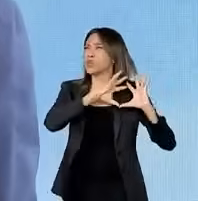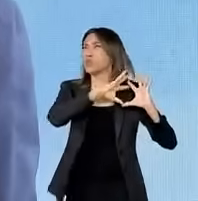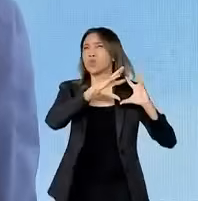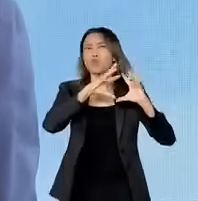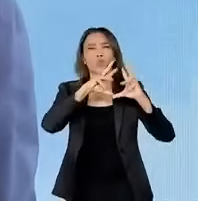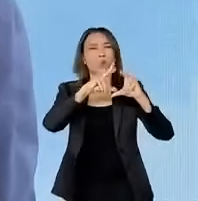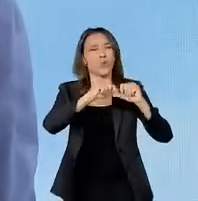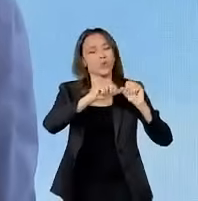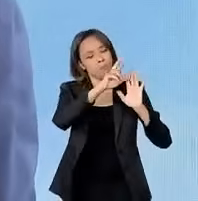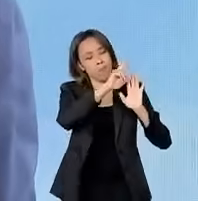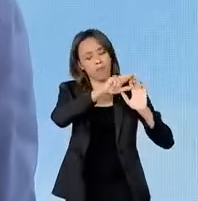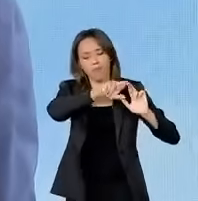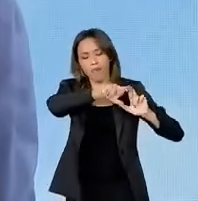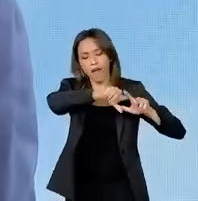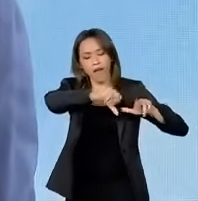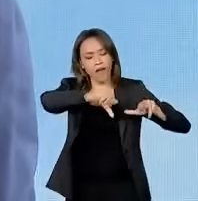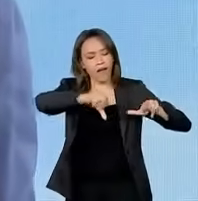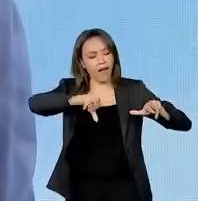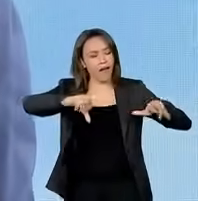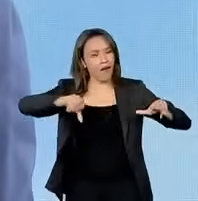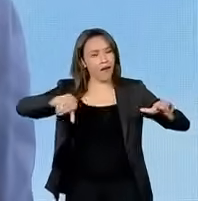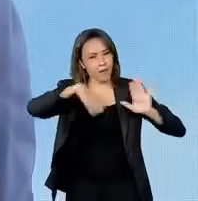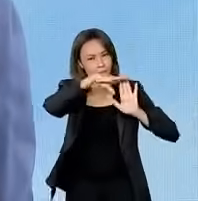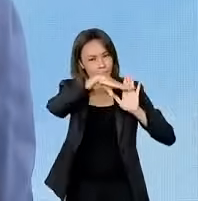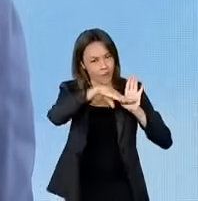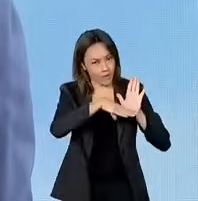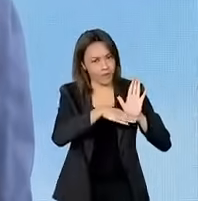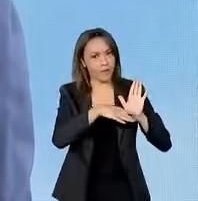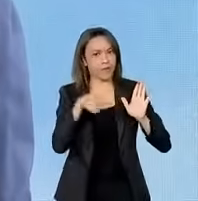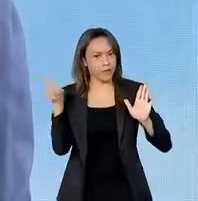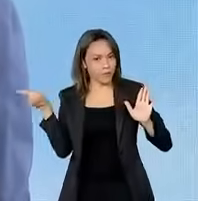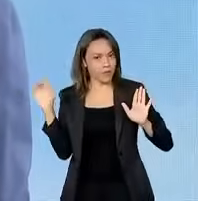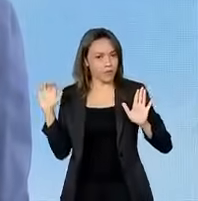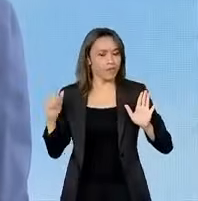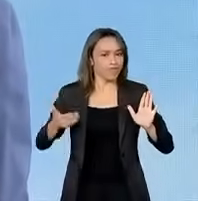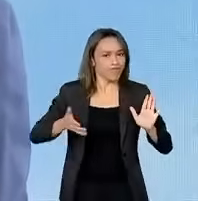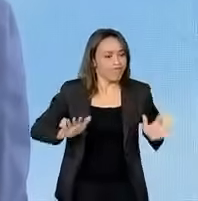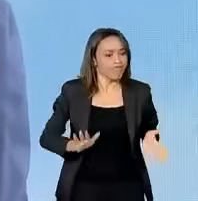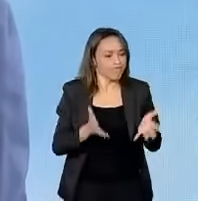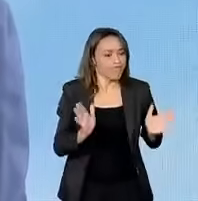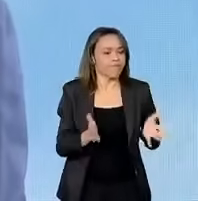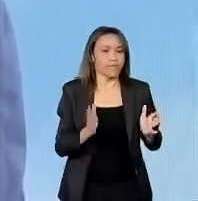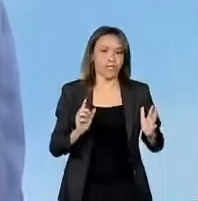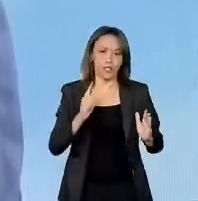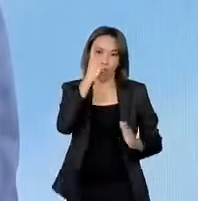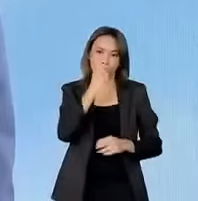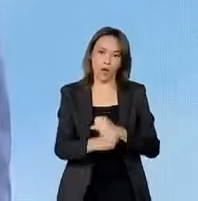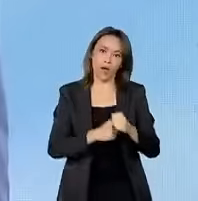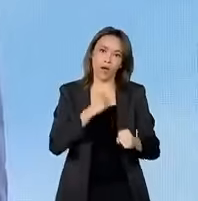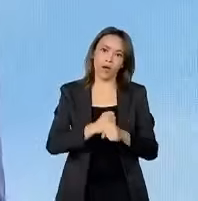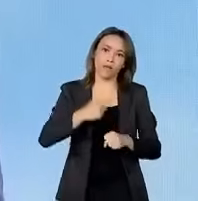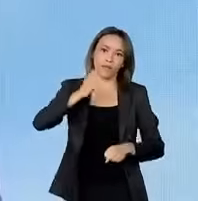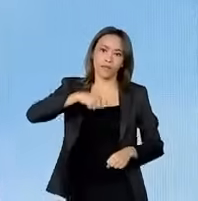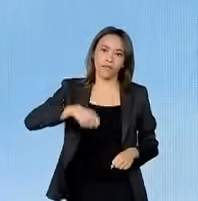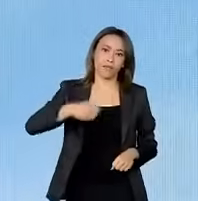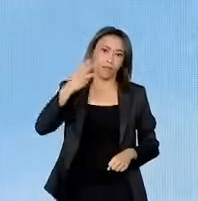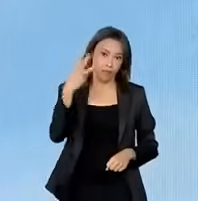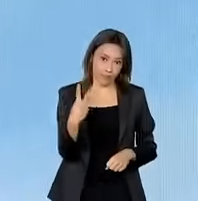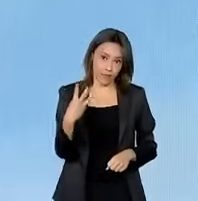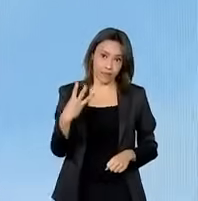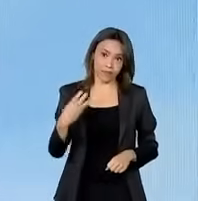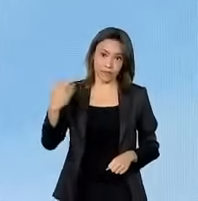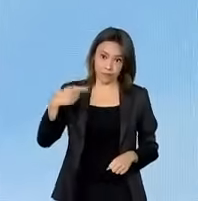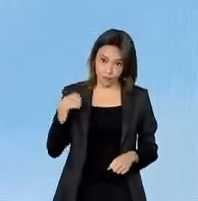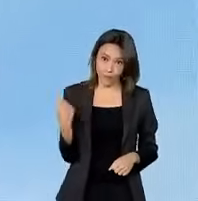que o senhor botou de pé nesse 1 ano e 3 meses do